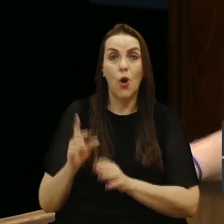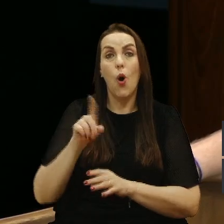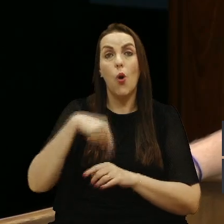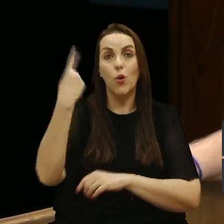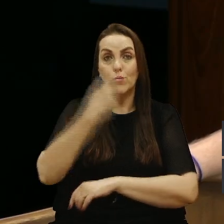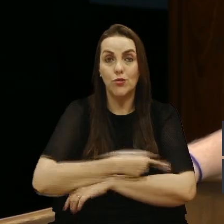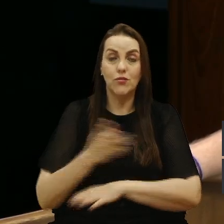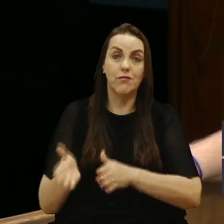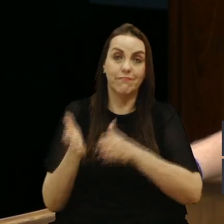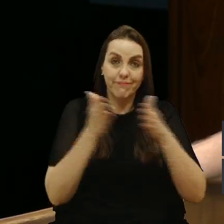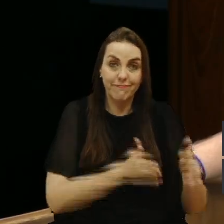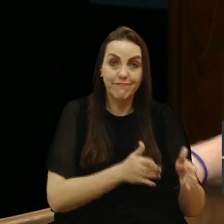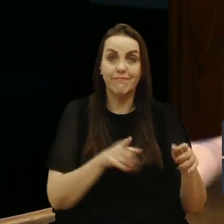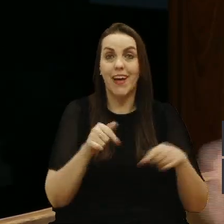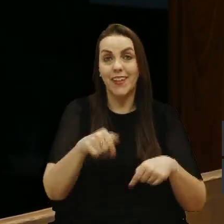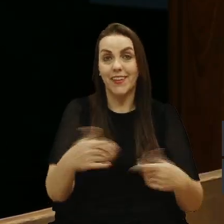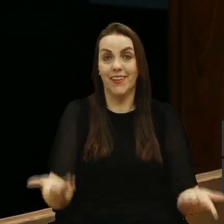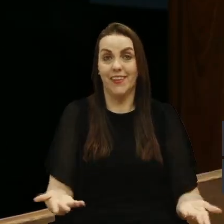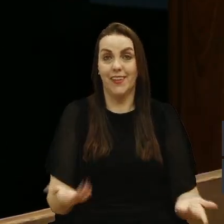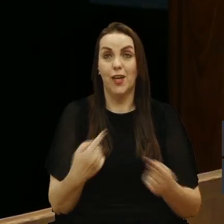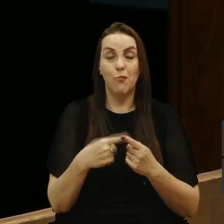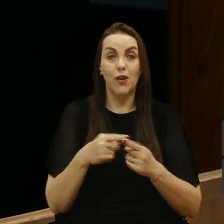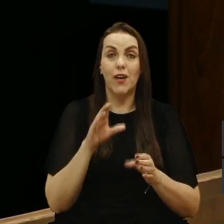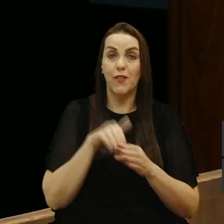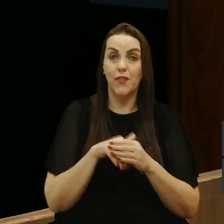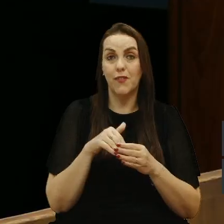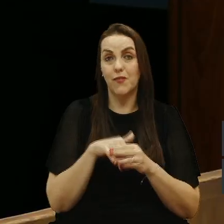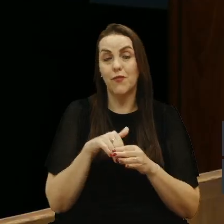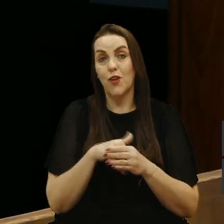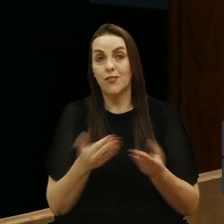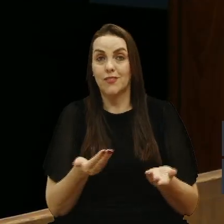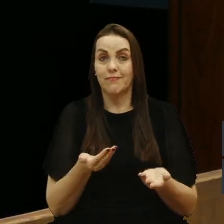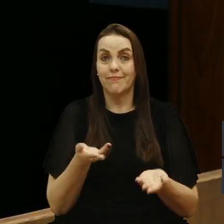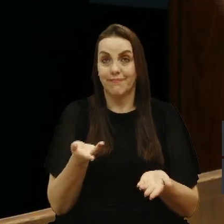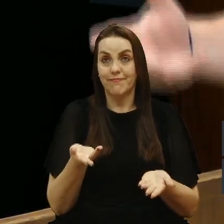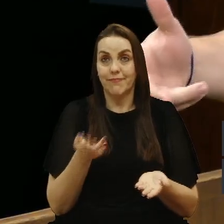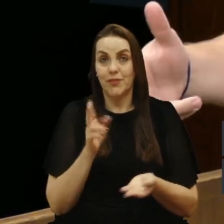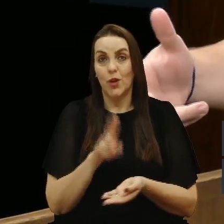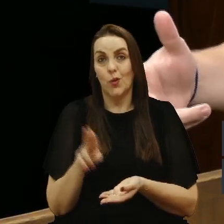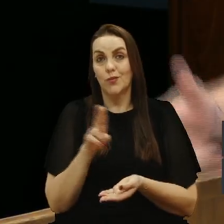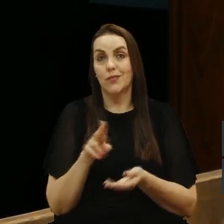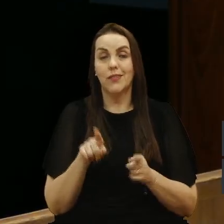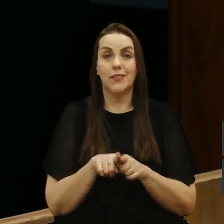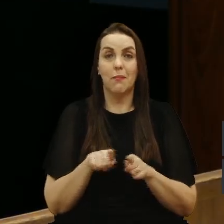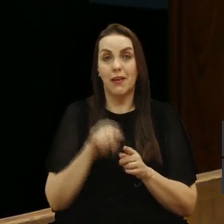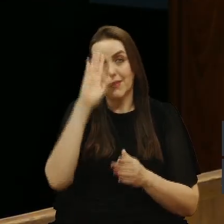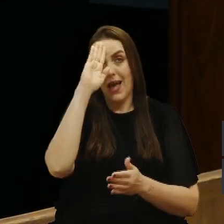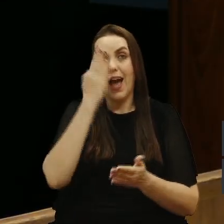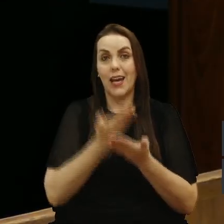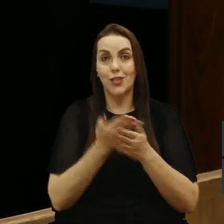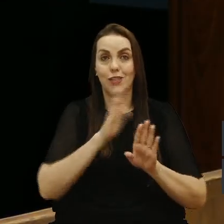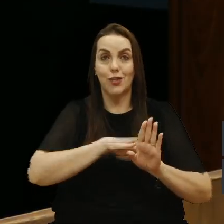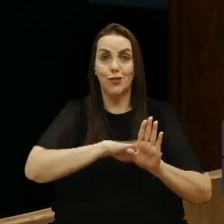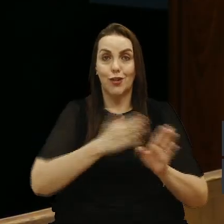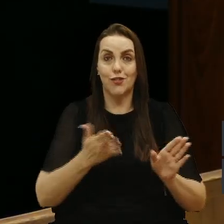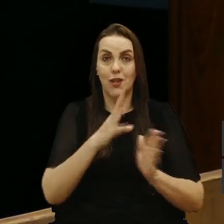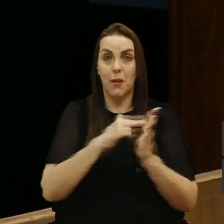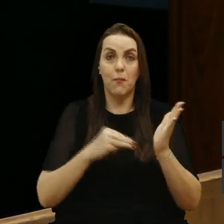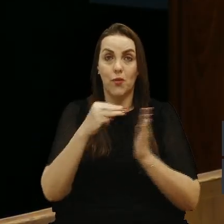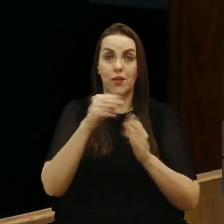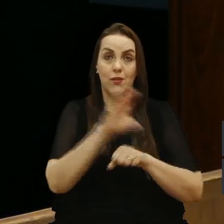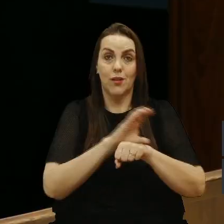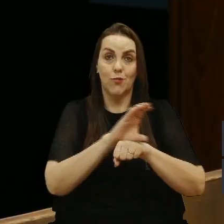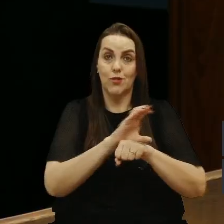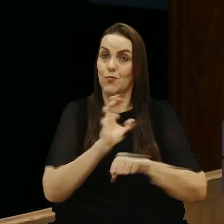aqui. Porque nós vivemos de votos úteis e votos de convicção. Para isso serve o modelo constitucional da nossa